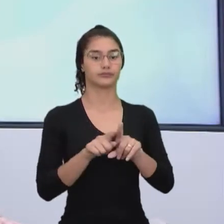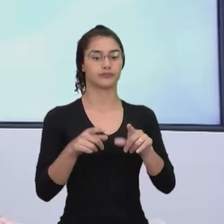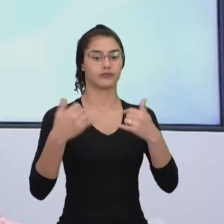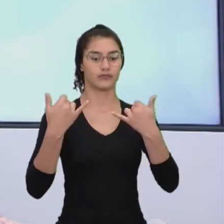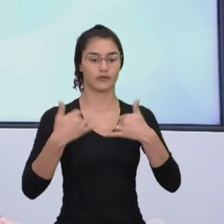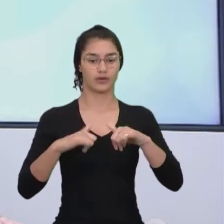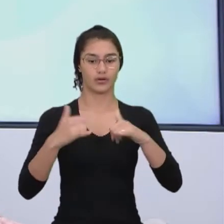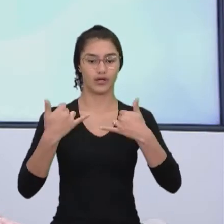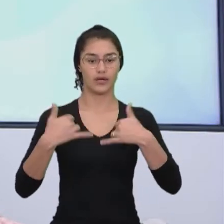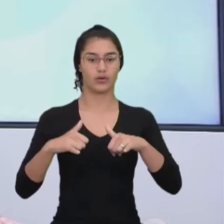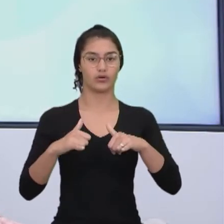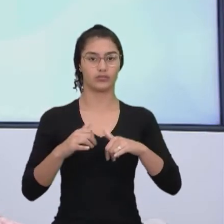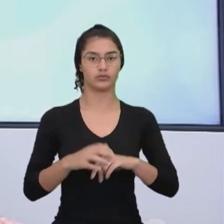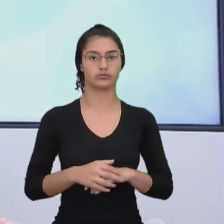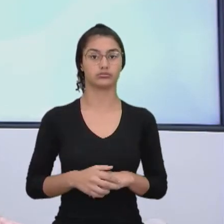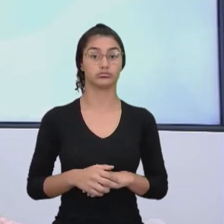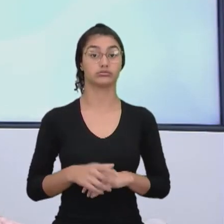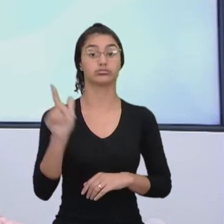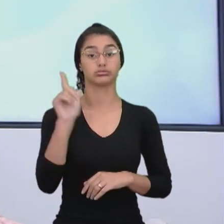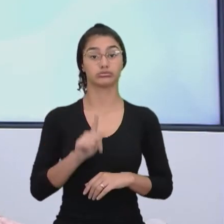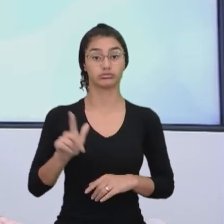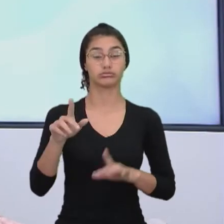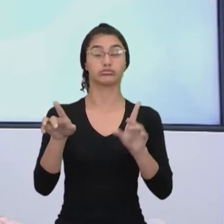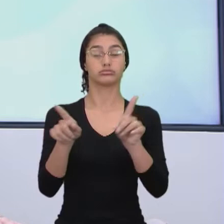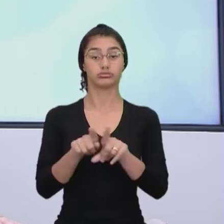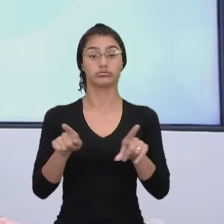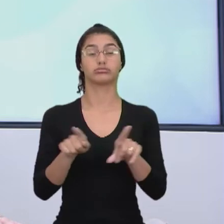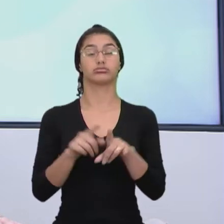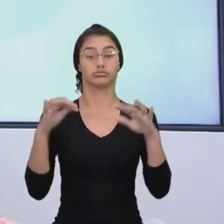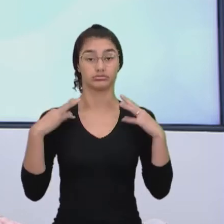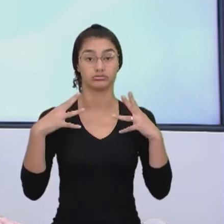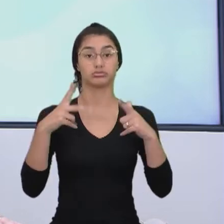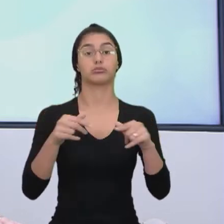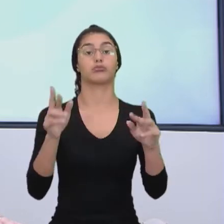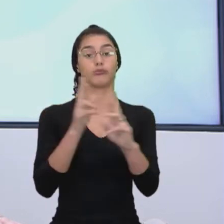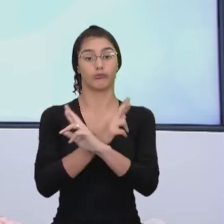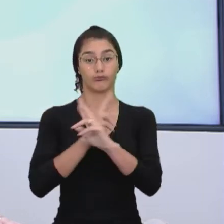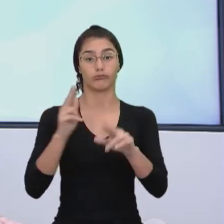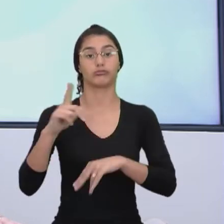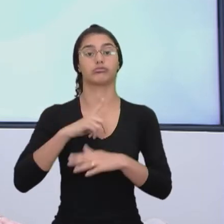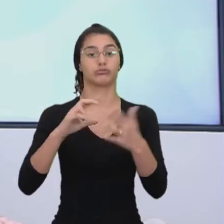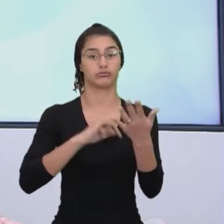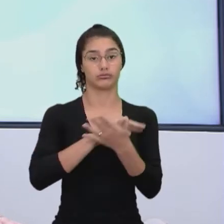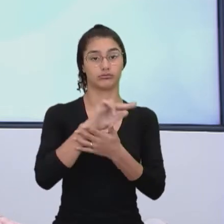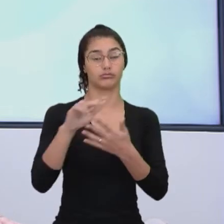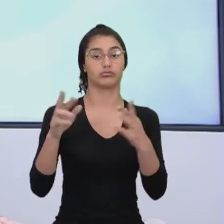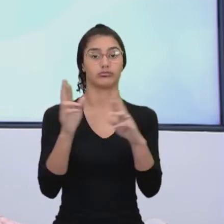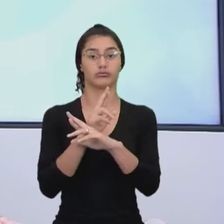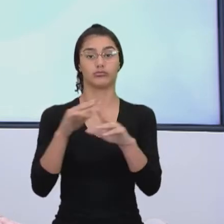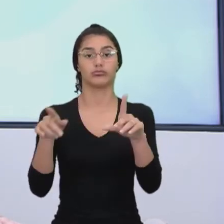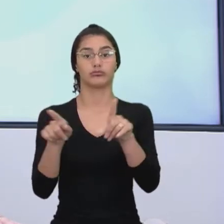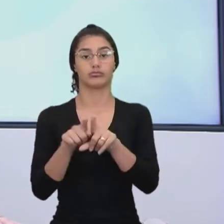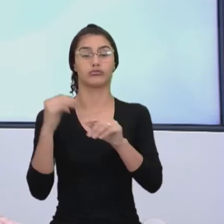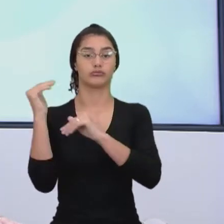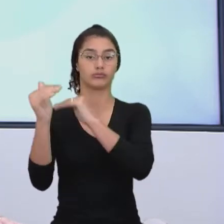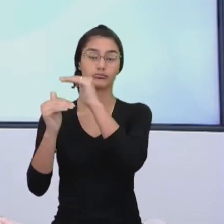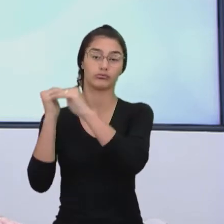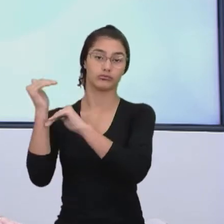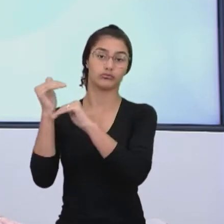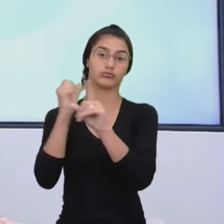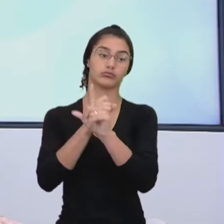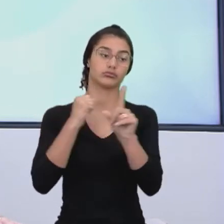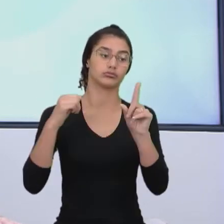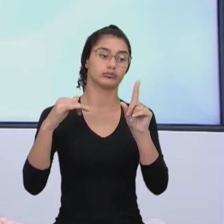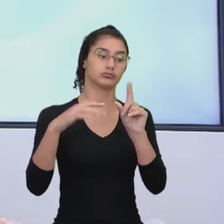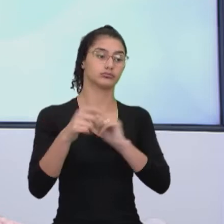aí do quadro econômico, porque, logicamente, né, toda essa relação aí tem muito a ver, né, no processo econômico de um